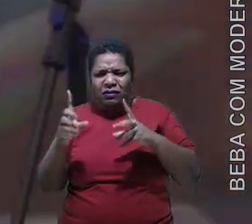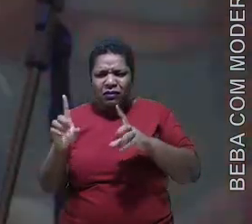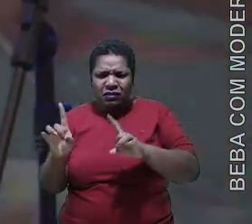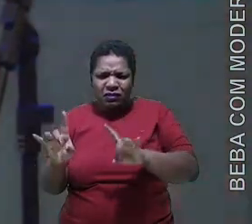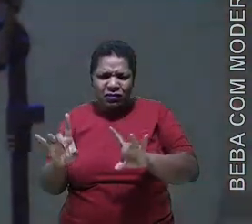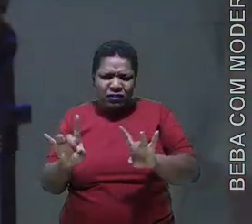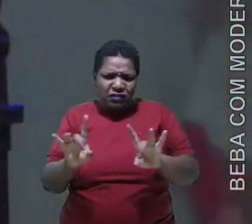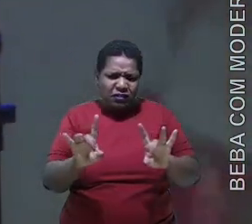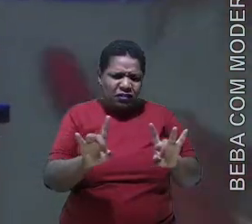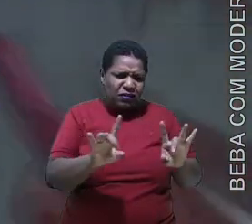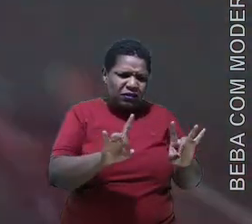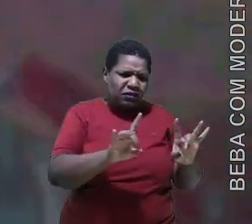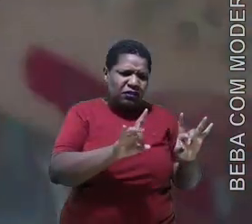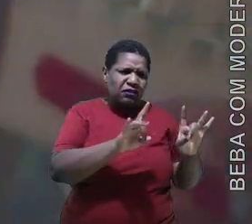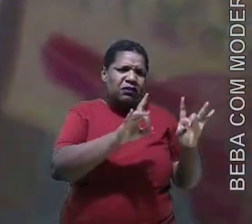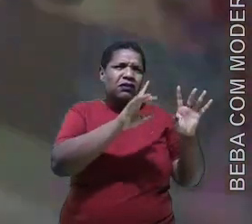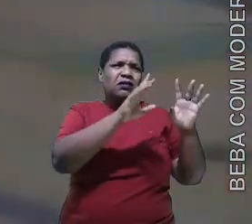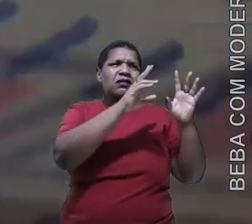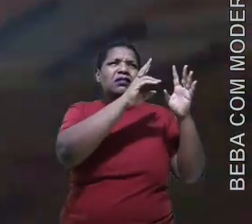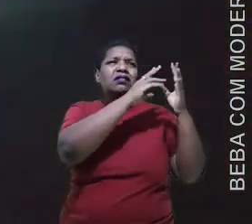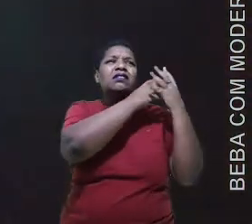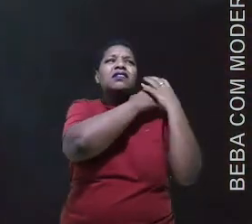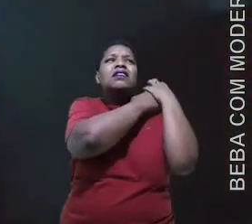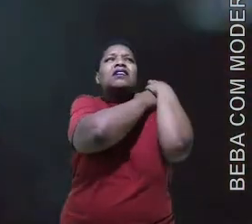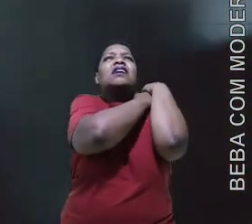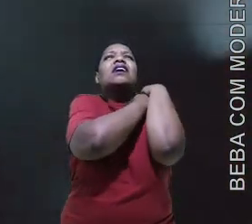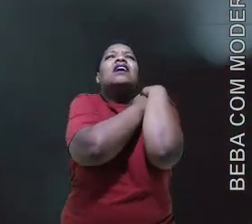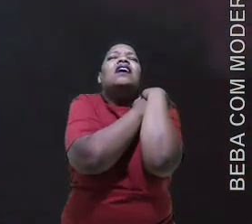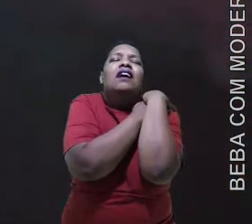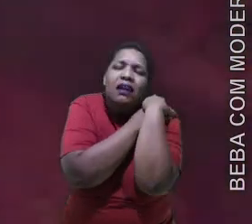Junior me dá minhas costas